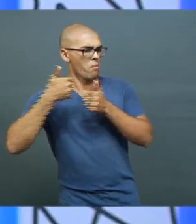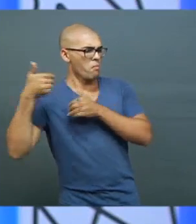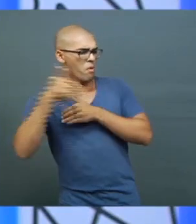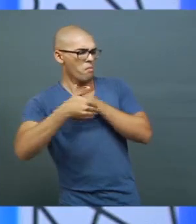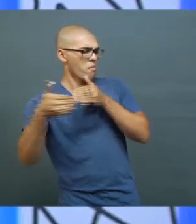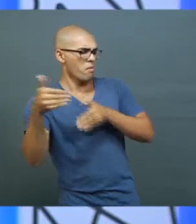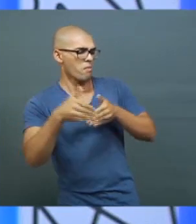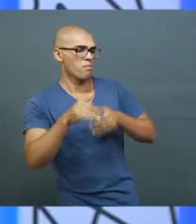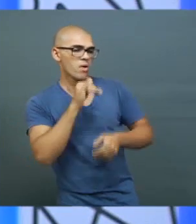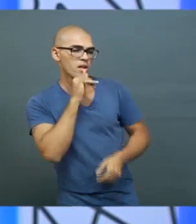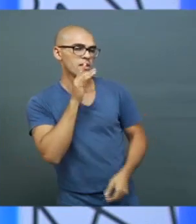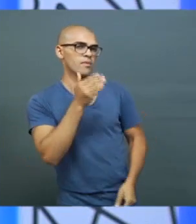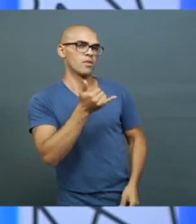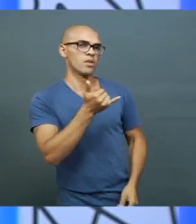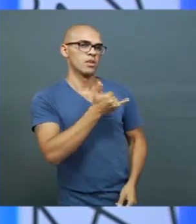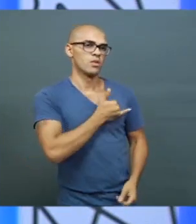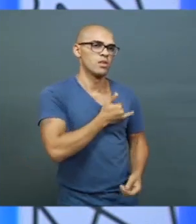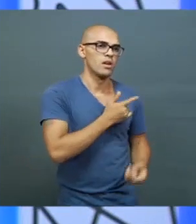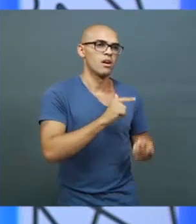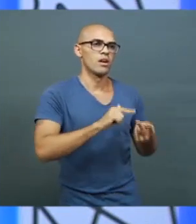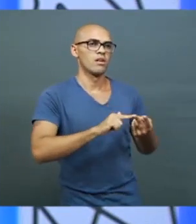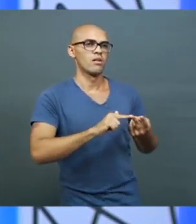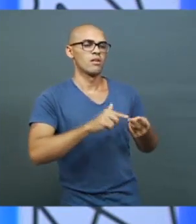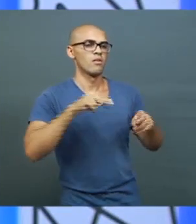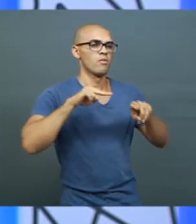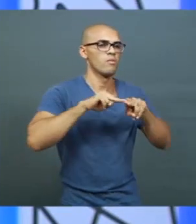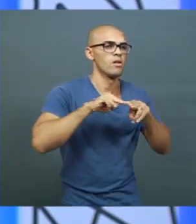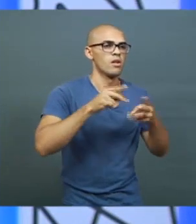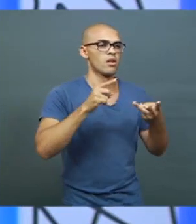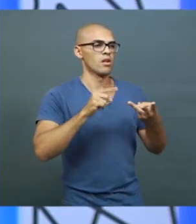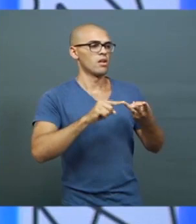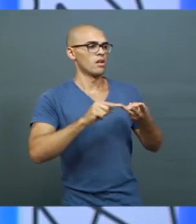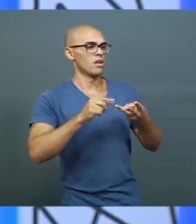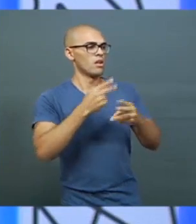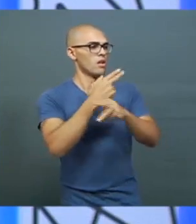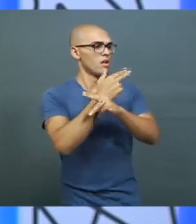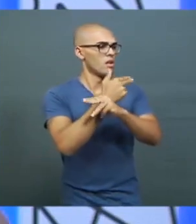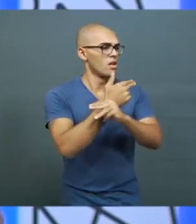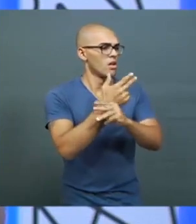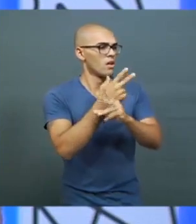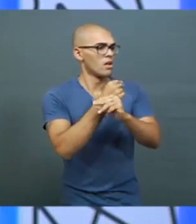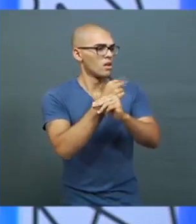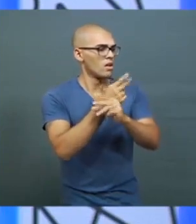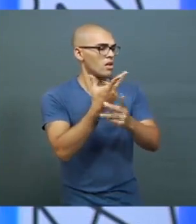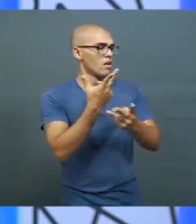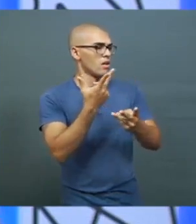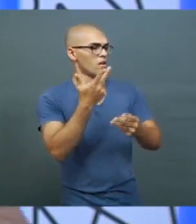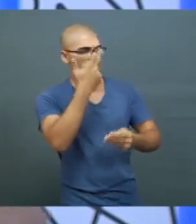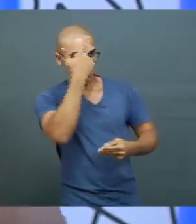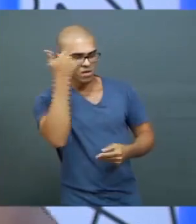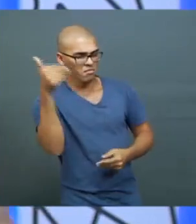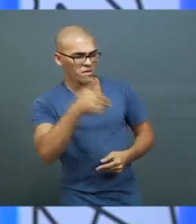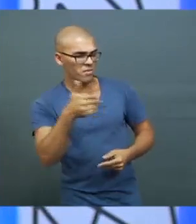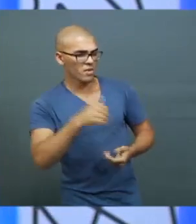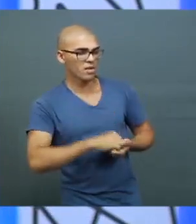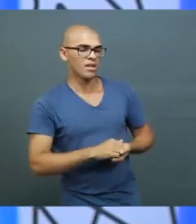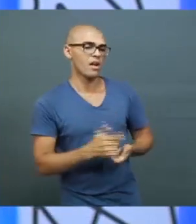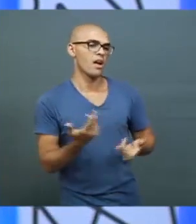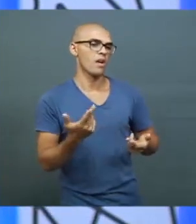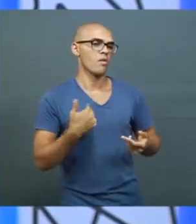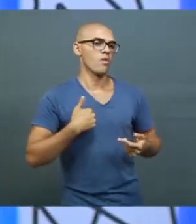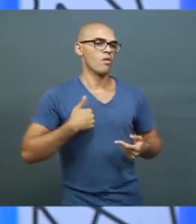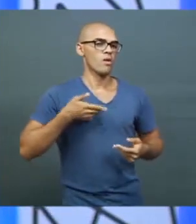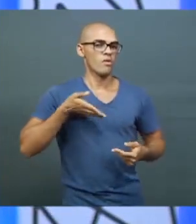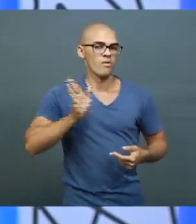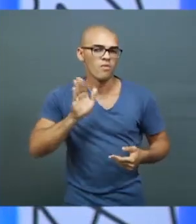Ituiutaba, Uberaba, Patos de Minas, né? É muito comum. Assim como eu saía para ir a Ribeirão Preto, a Belo Horizonte, a